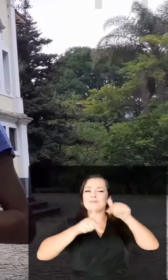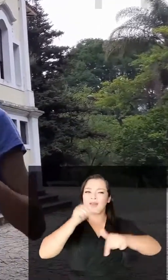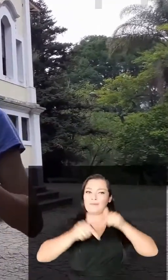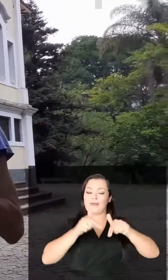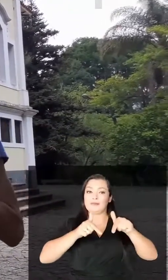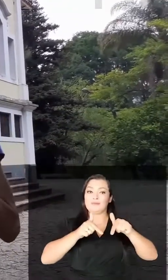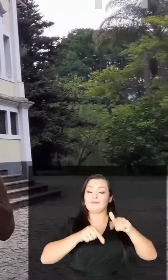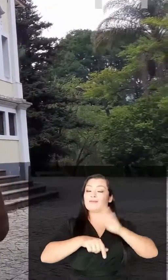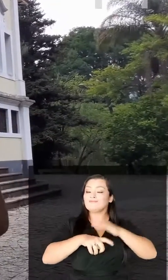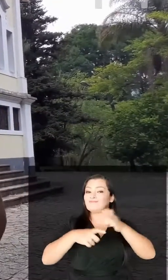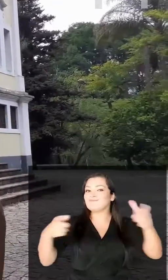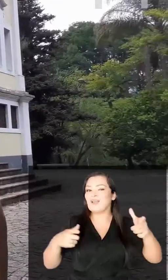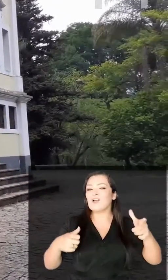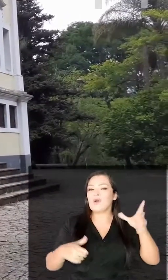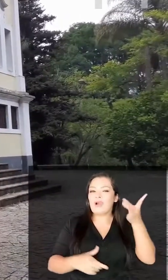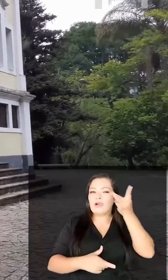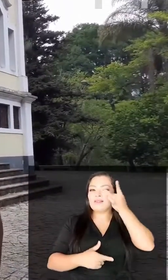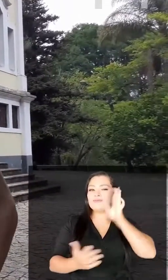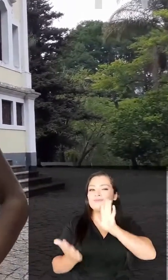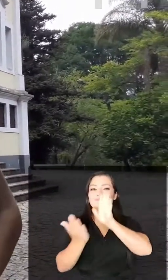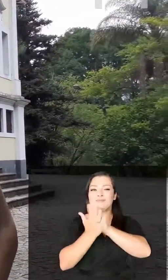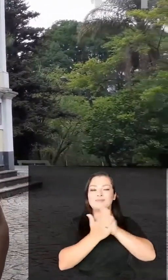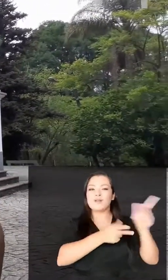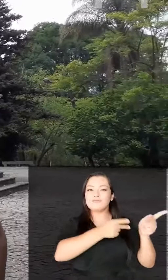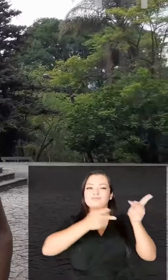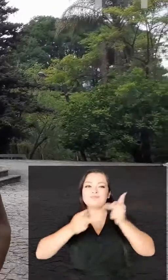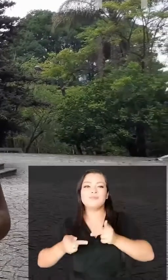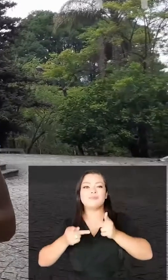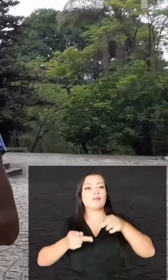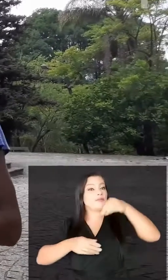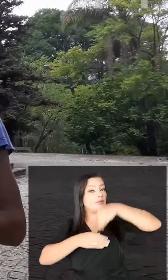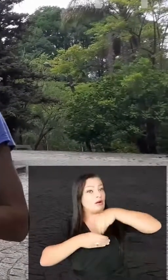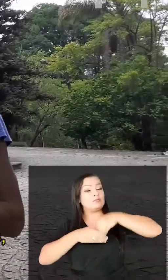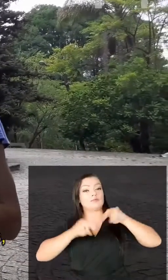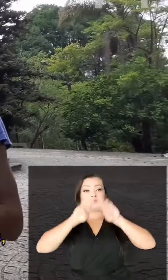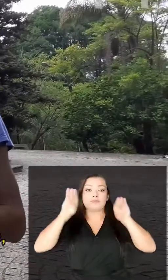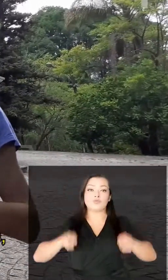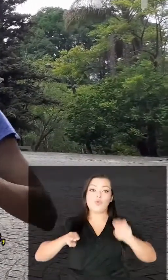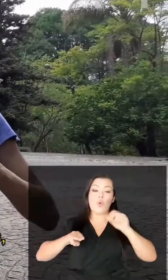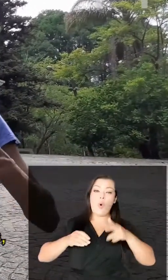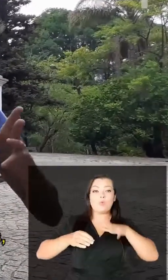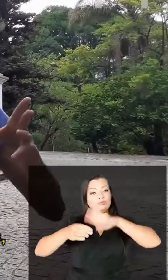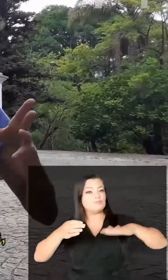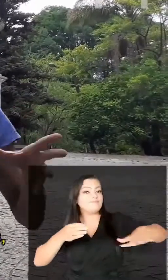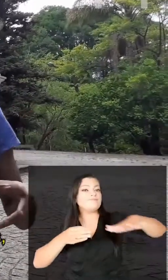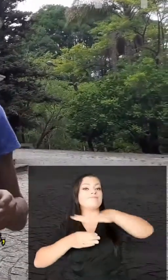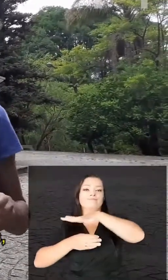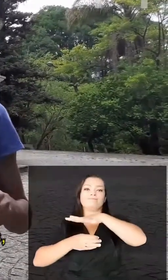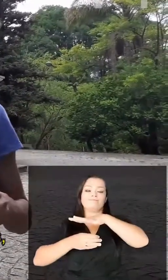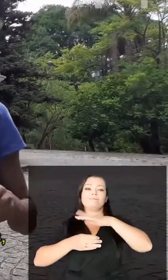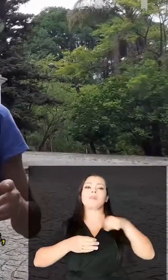delas presencialmente aqui no espaço do museu ou no entorno, pelo parque. A gente tinha ali planejado